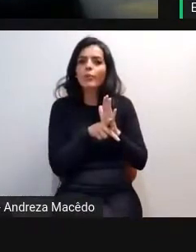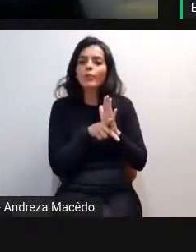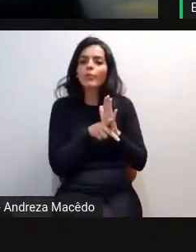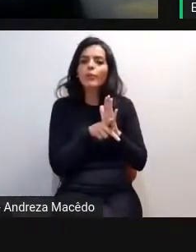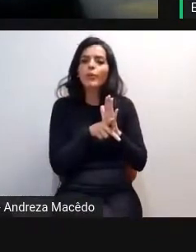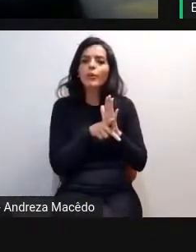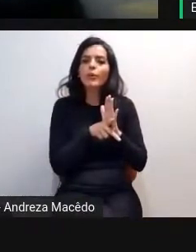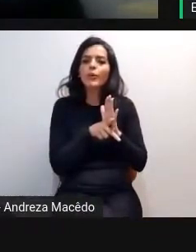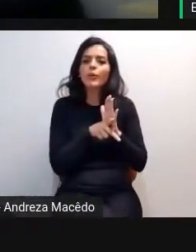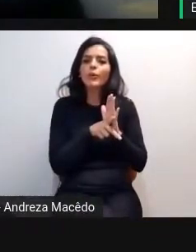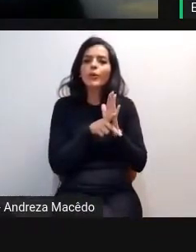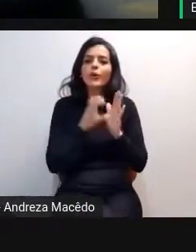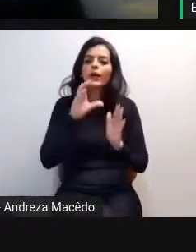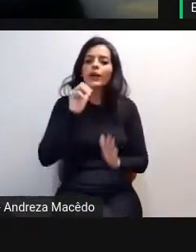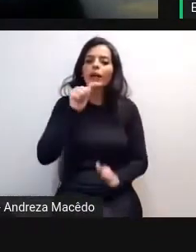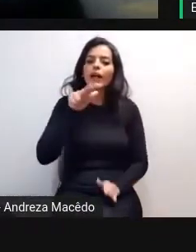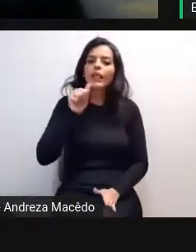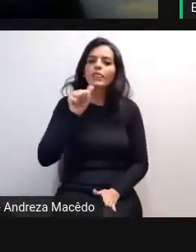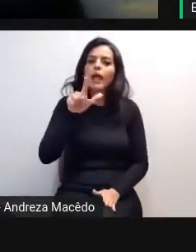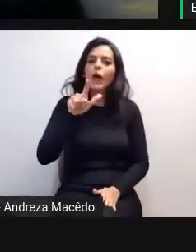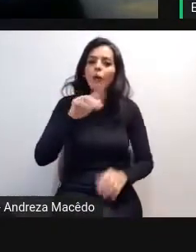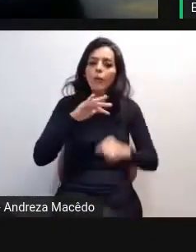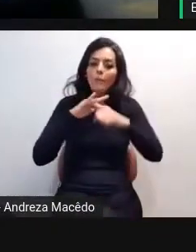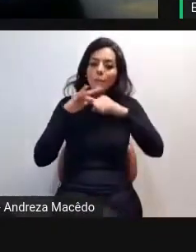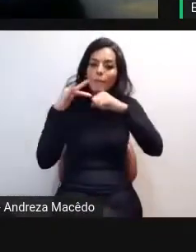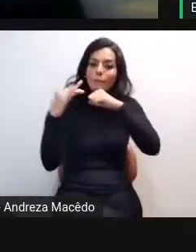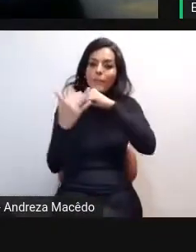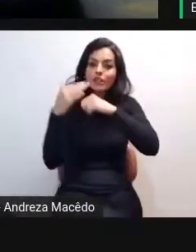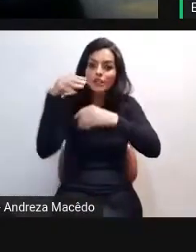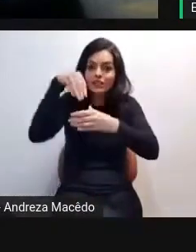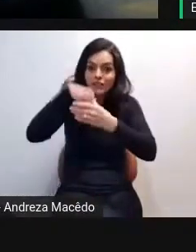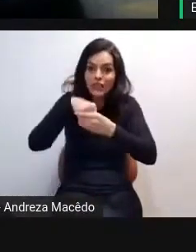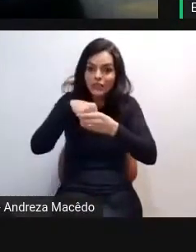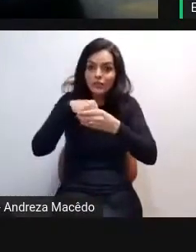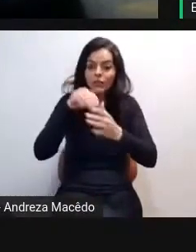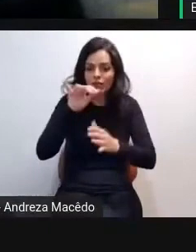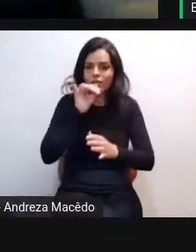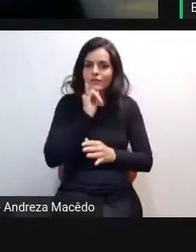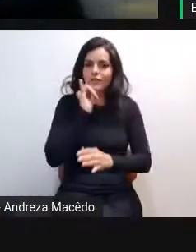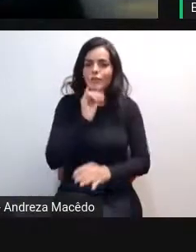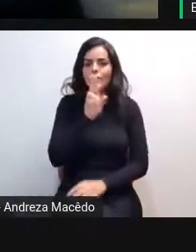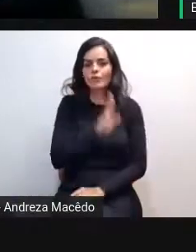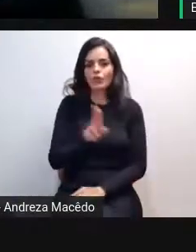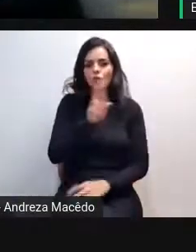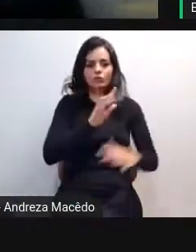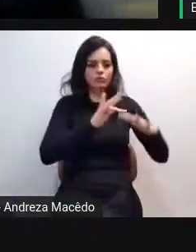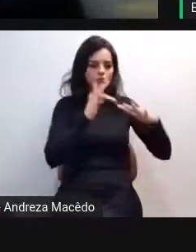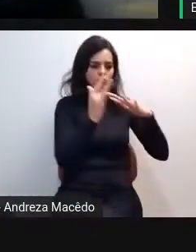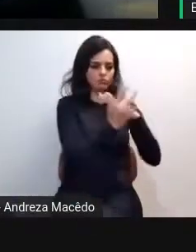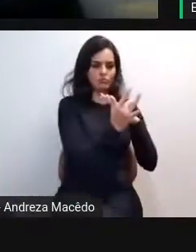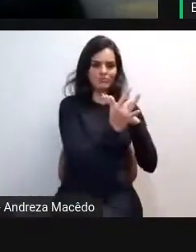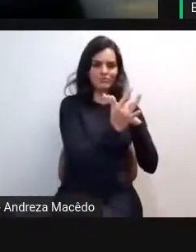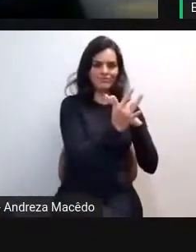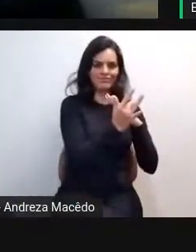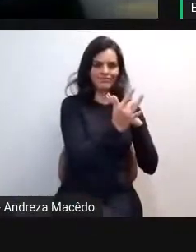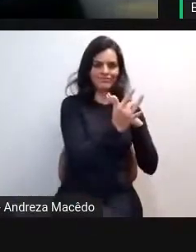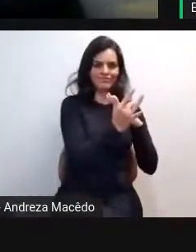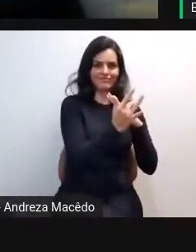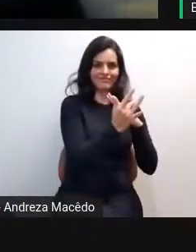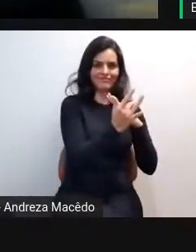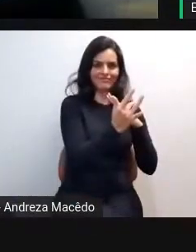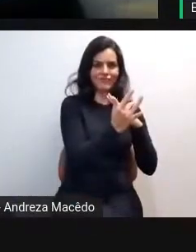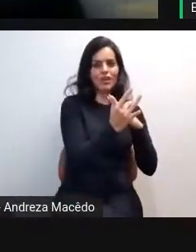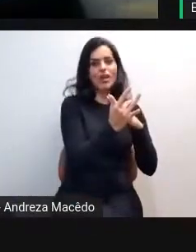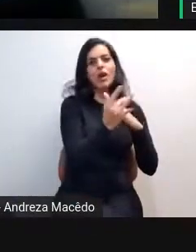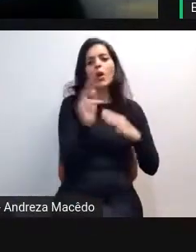impacta. E aqui tem um ponto muito importante para a gente discutir, que é a relação do uso de redes sociais versus o uso